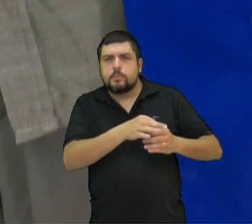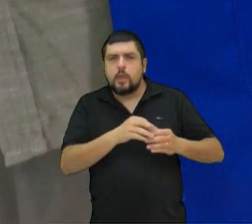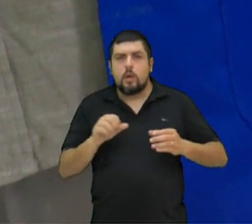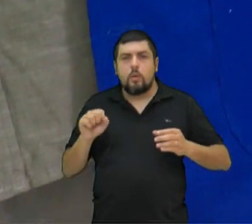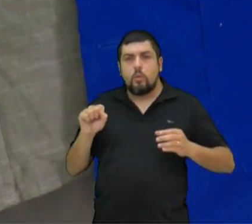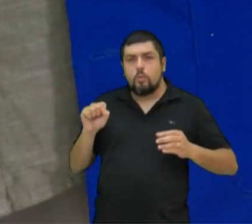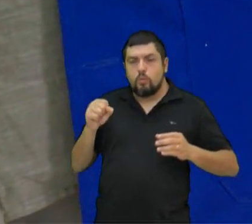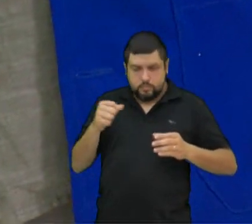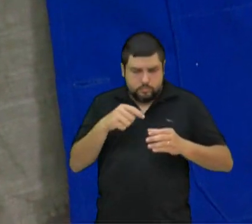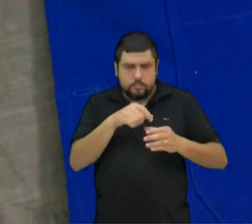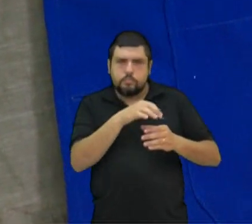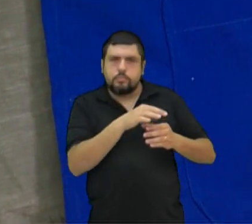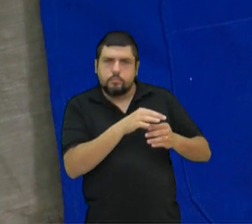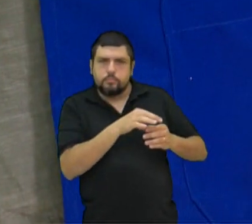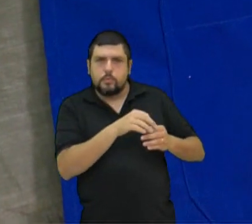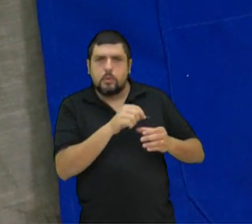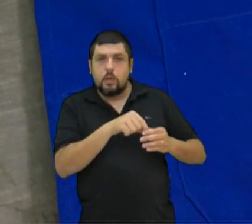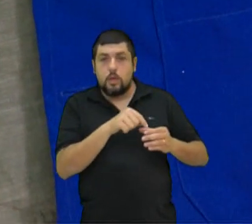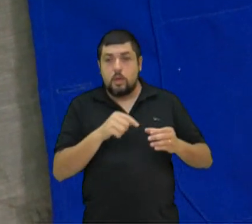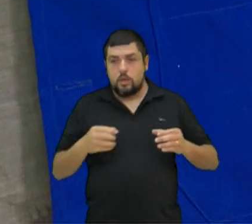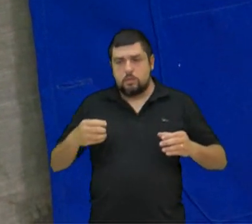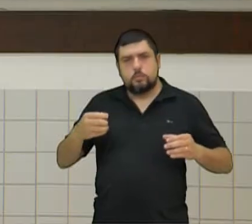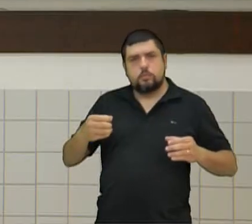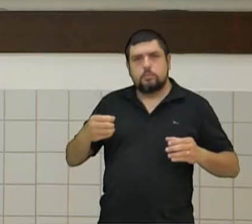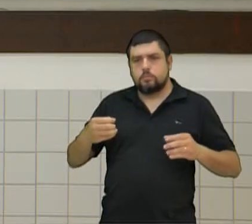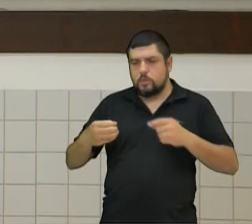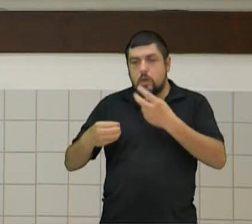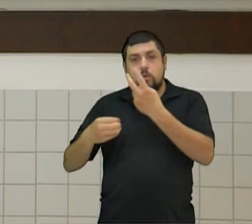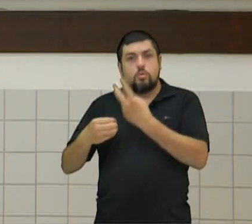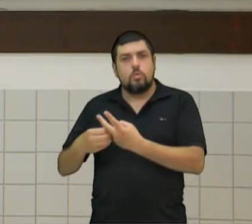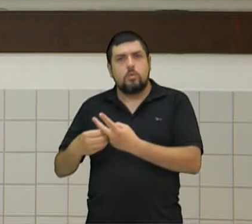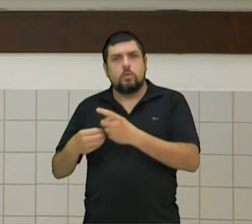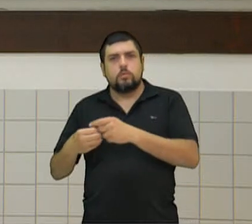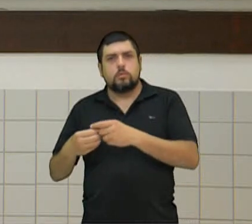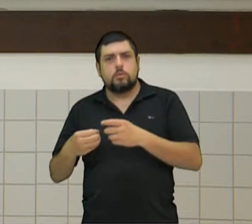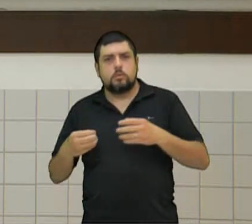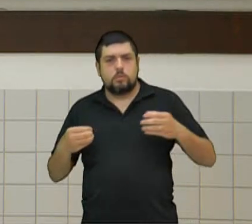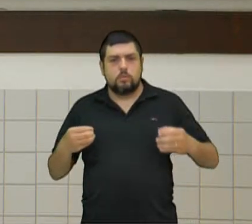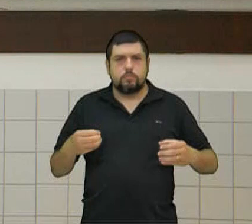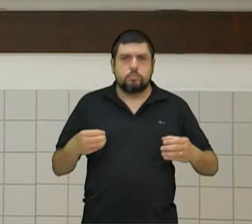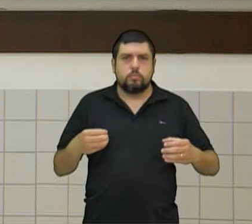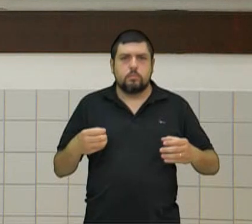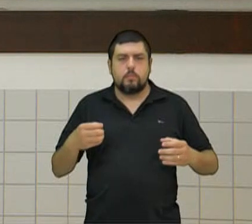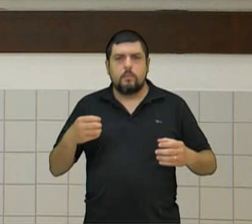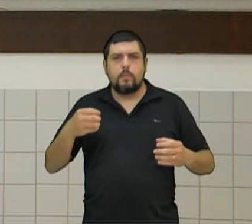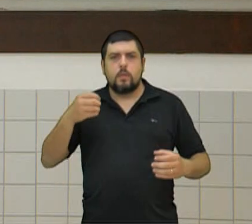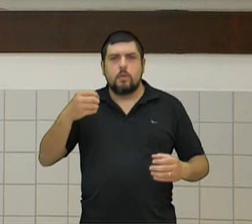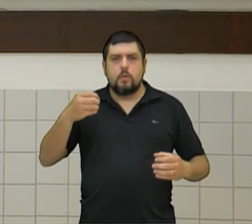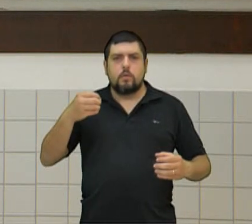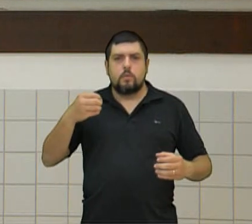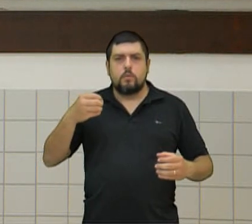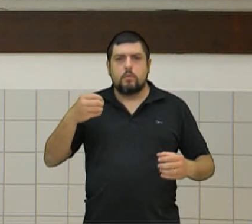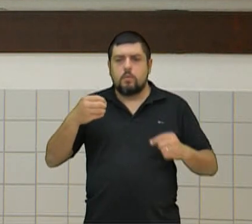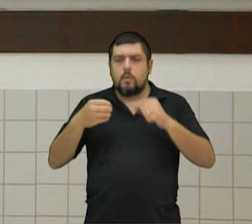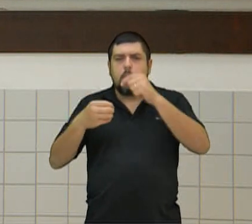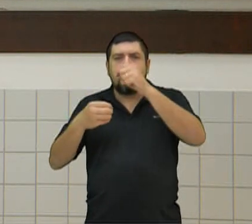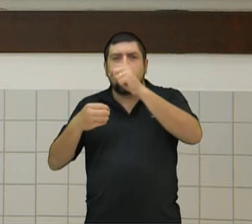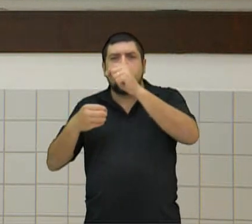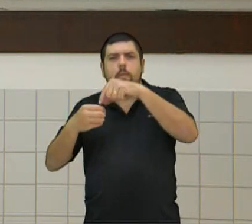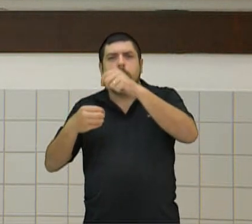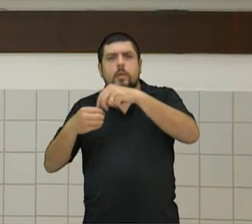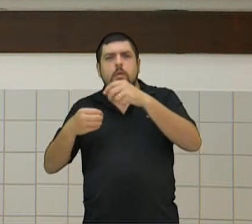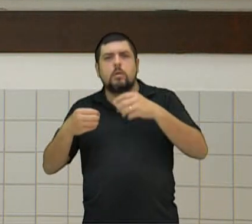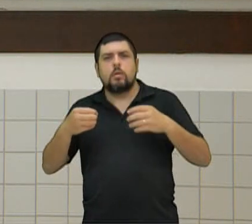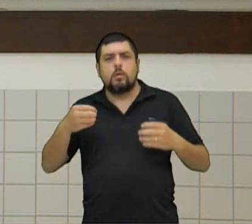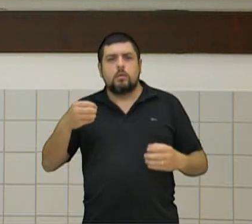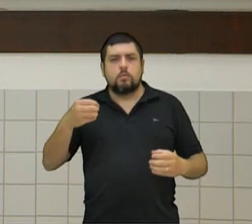está representado por essas 2 bolas de gude daqui. Então, eu tenho uma carga de 8 bolas de gude com um esforço de apenas 2.